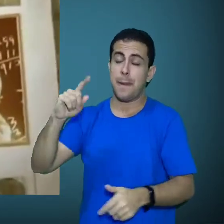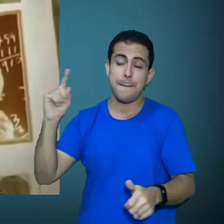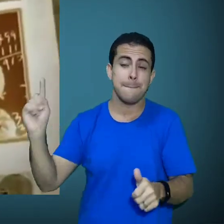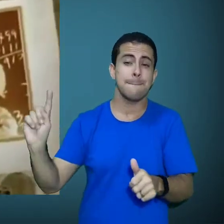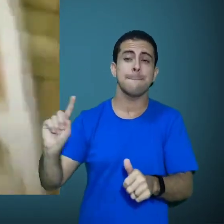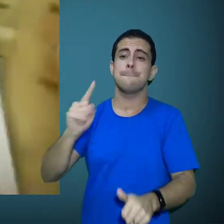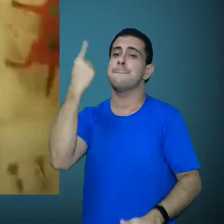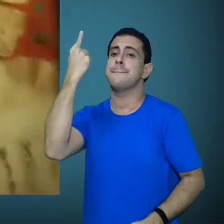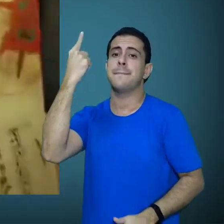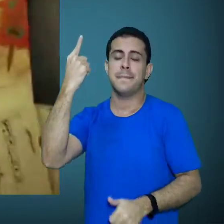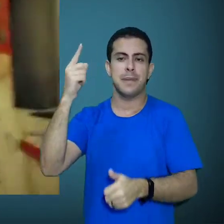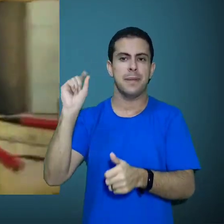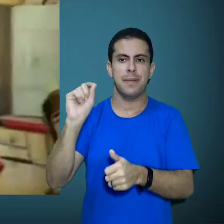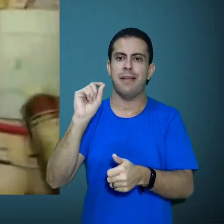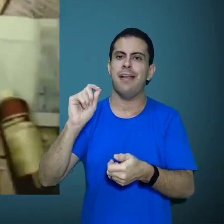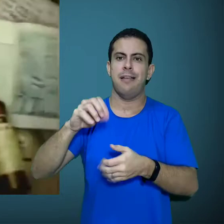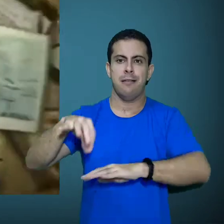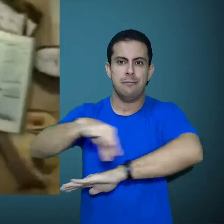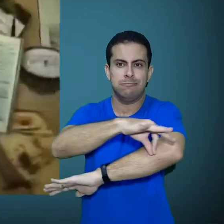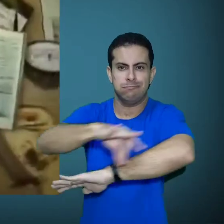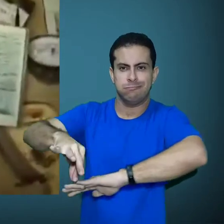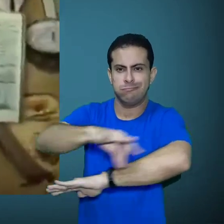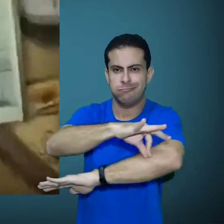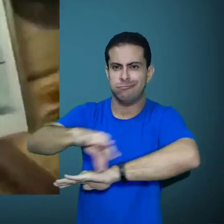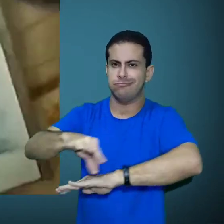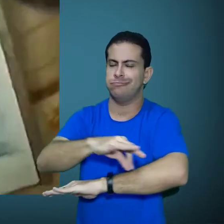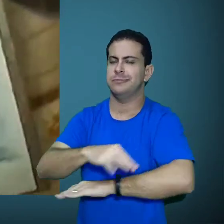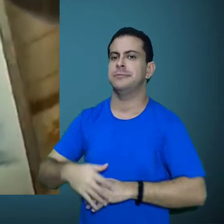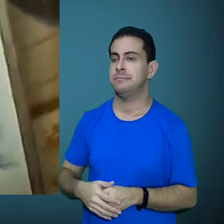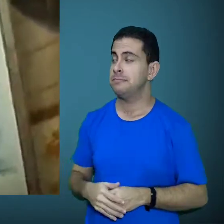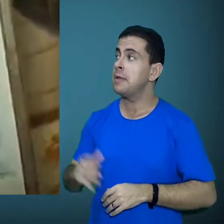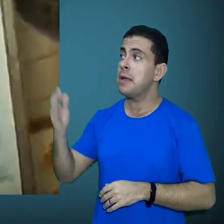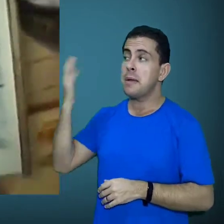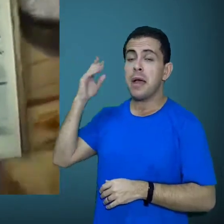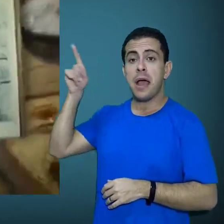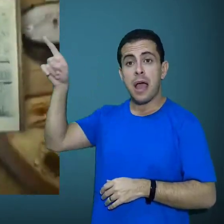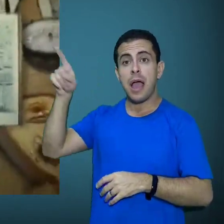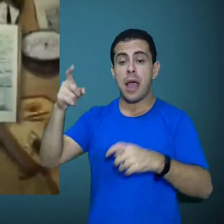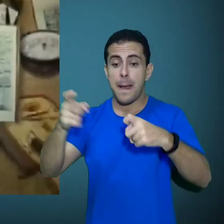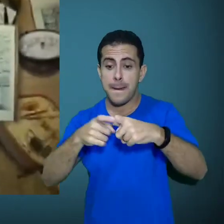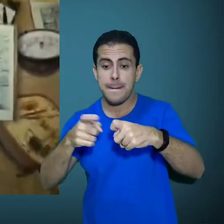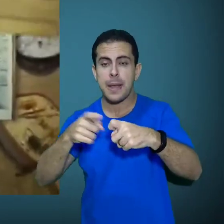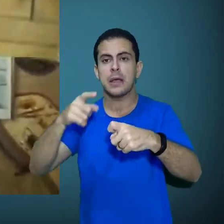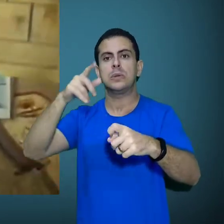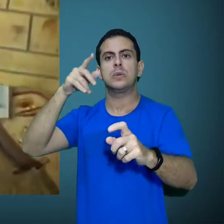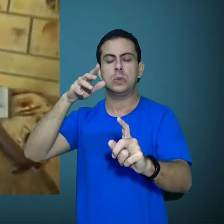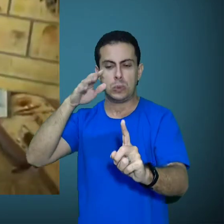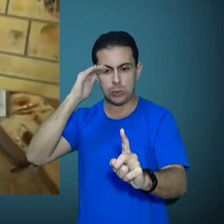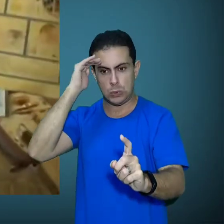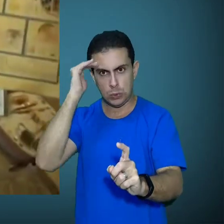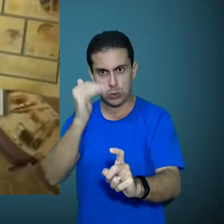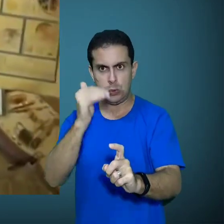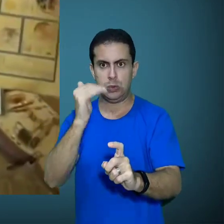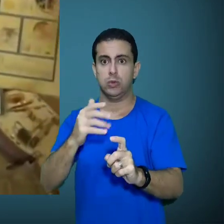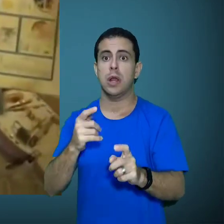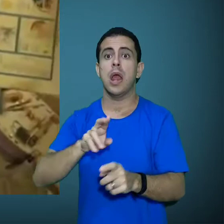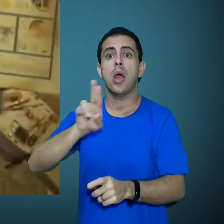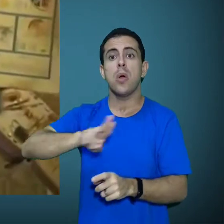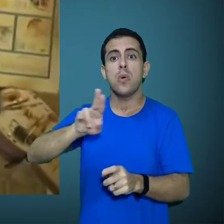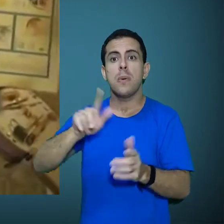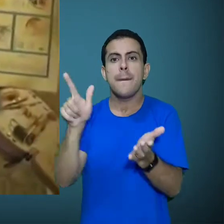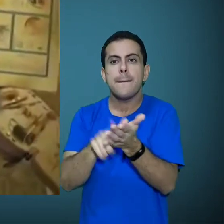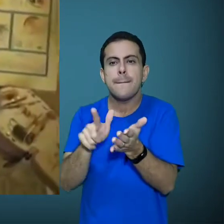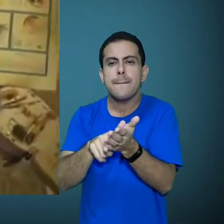da história. No Egito, os médicos eram muito queridos e respeitados. Eles usavam uma forma inicial de papel,